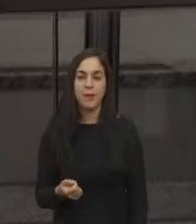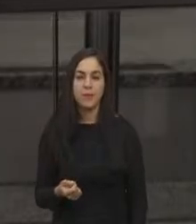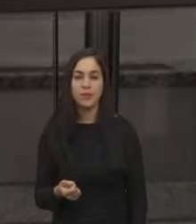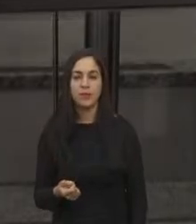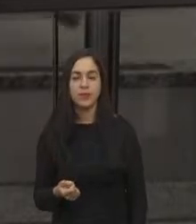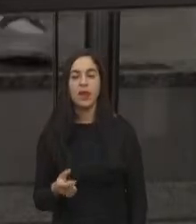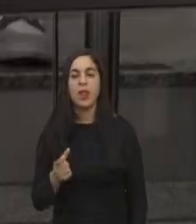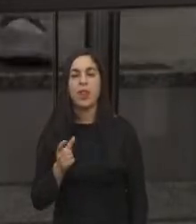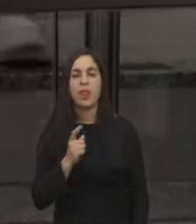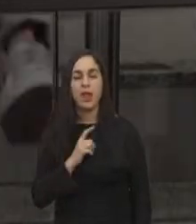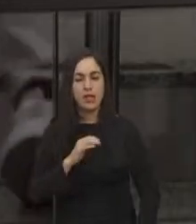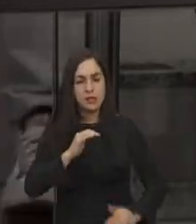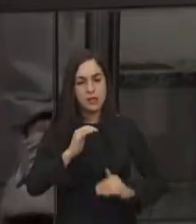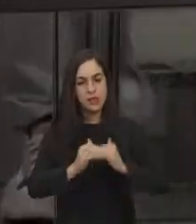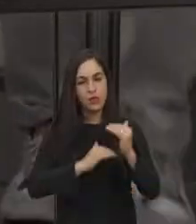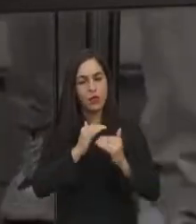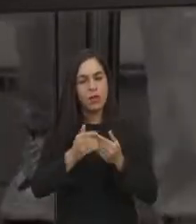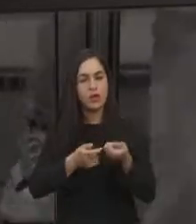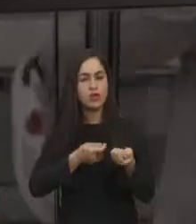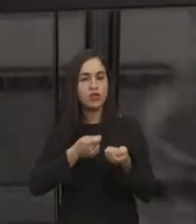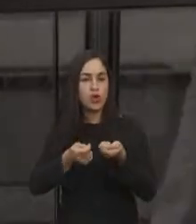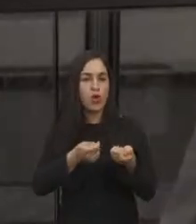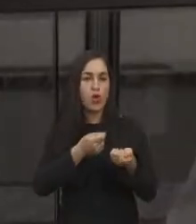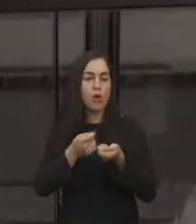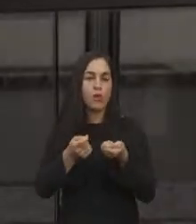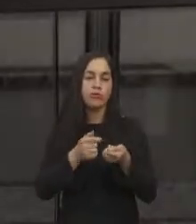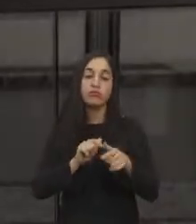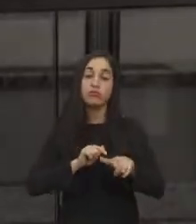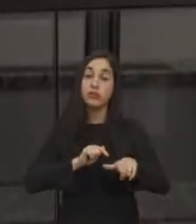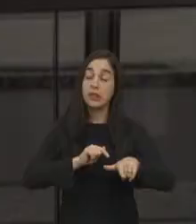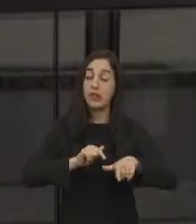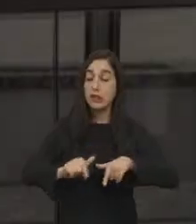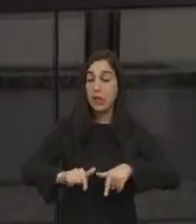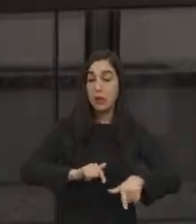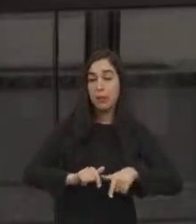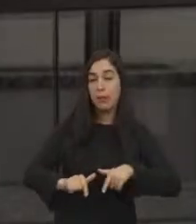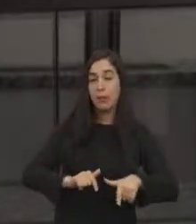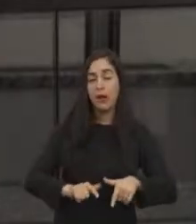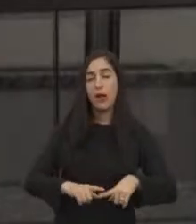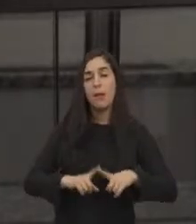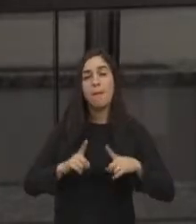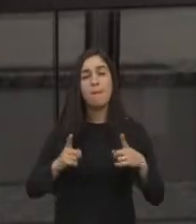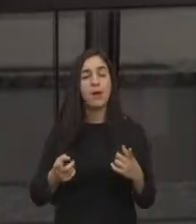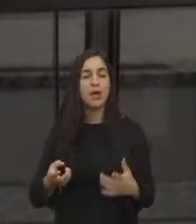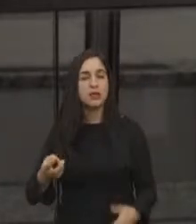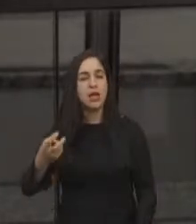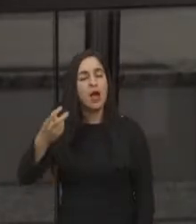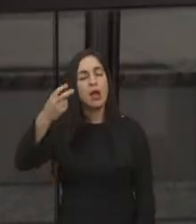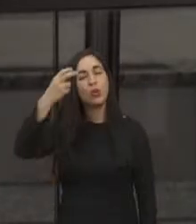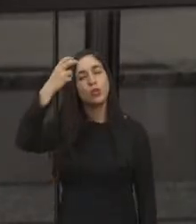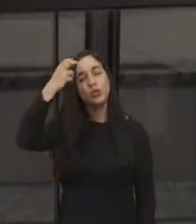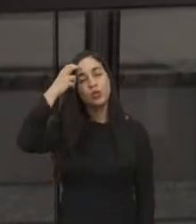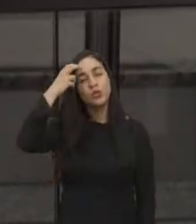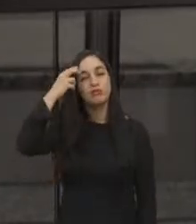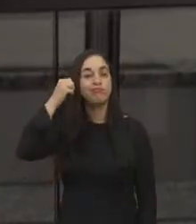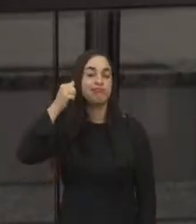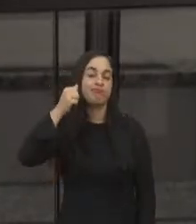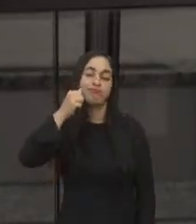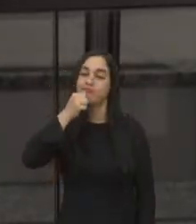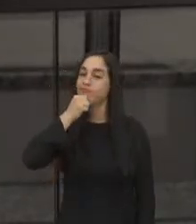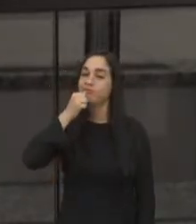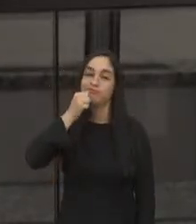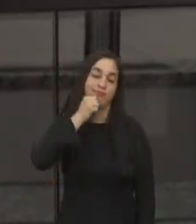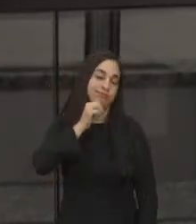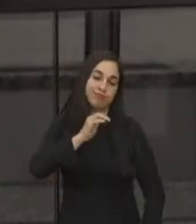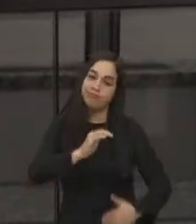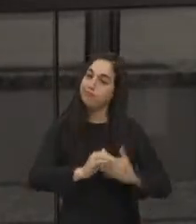percentual de desenvolvimento econômico na área de serviços, mas que a cultura ainda não é um eixo de